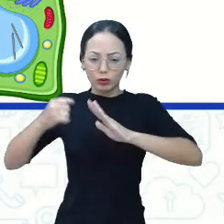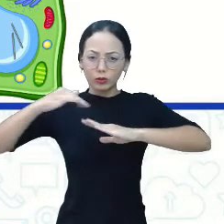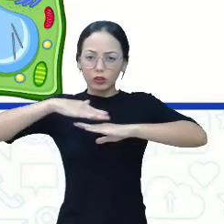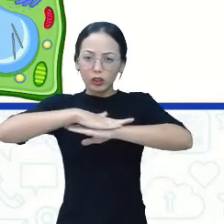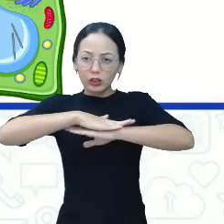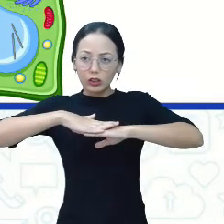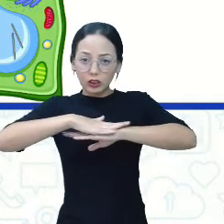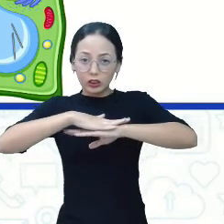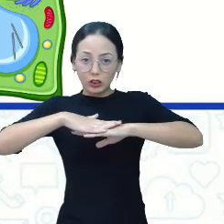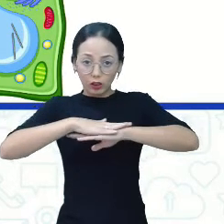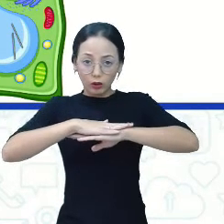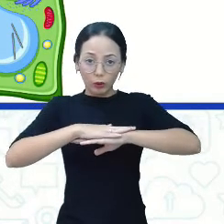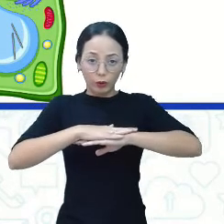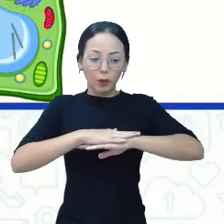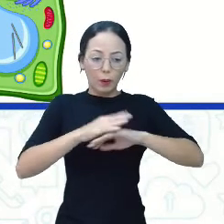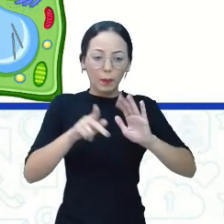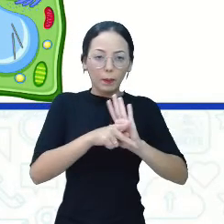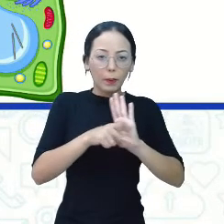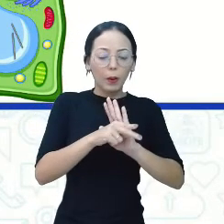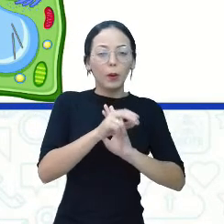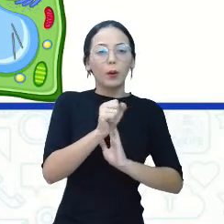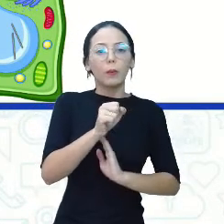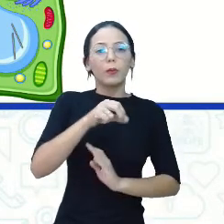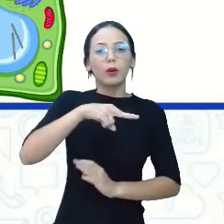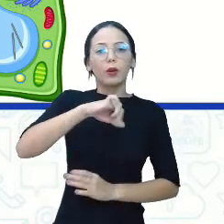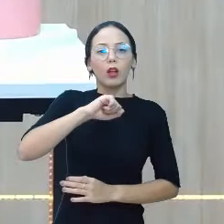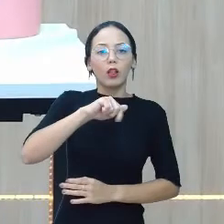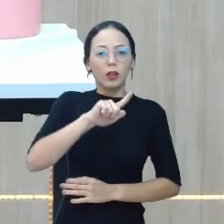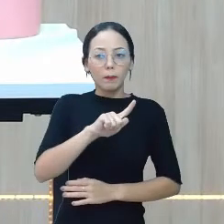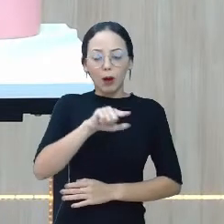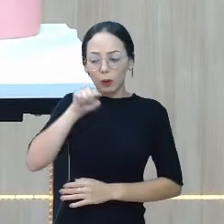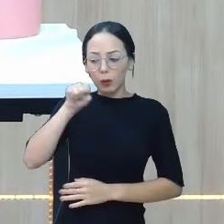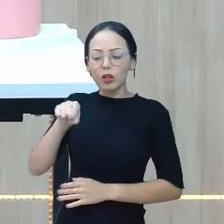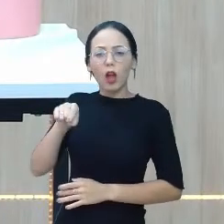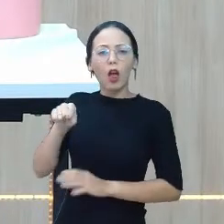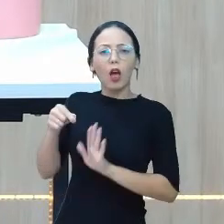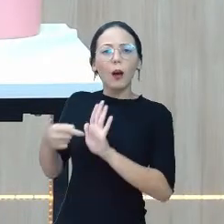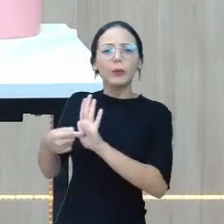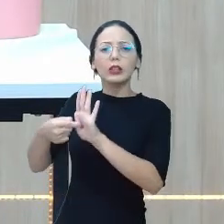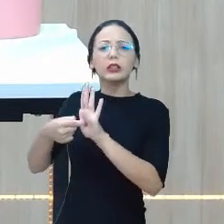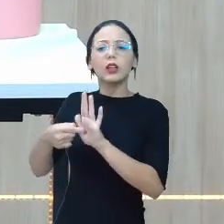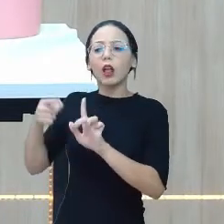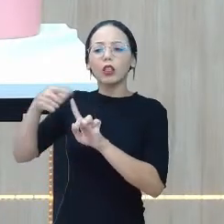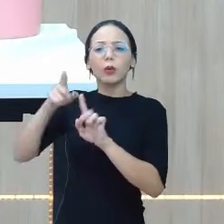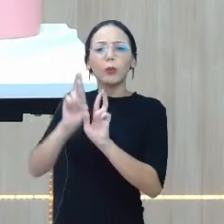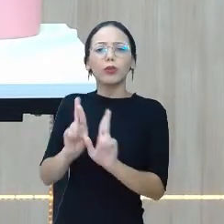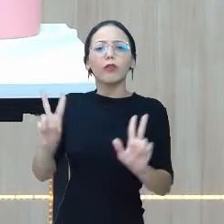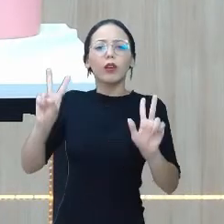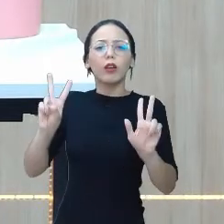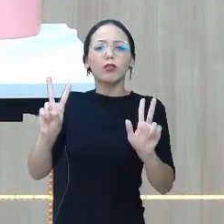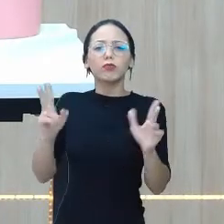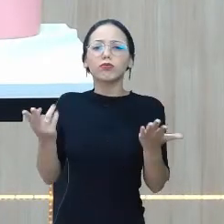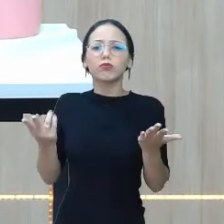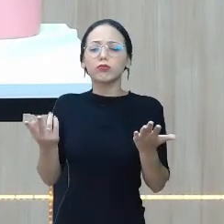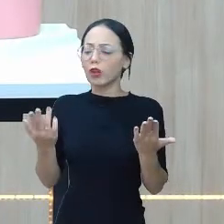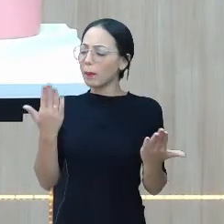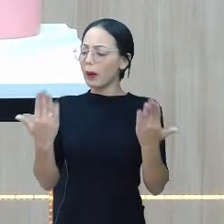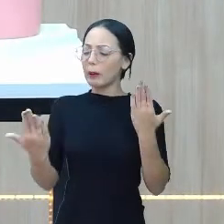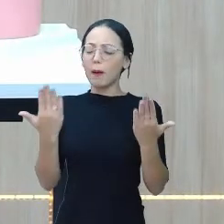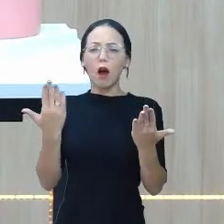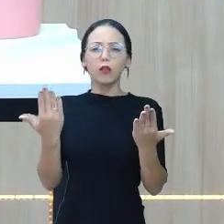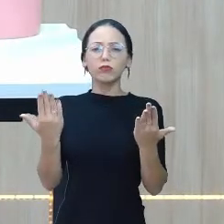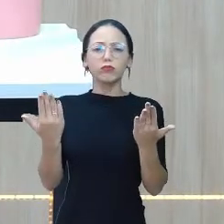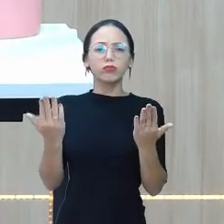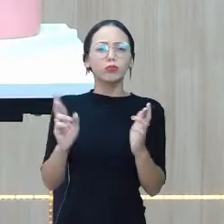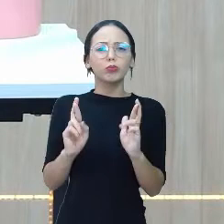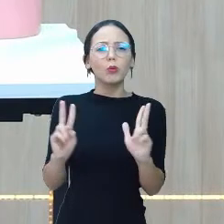essa reunião aqui também representa um tecido animal, a gente precisa observar e ver quais são as diferenças. O que é